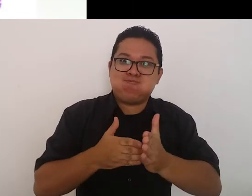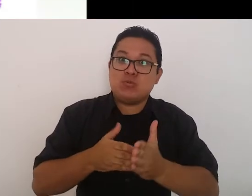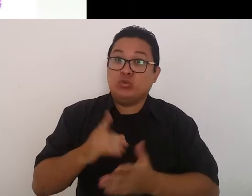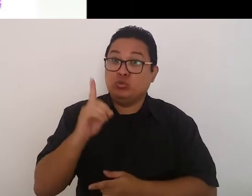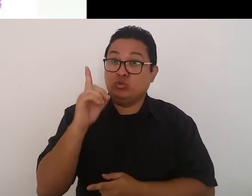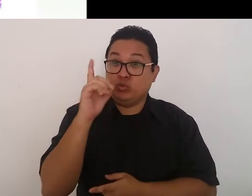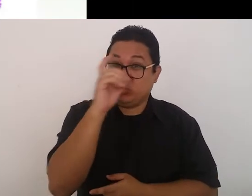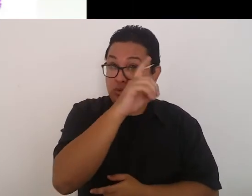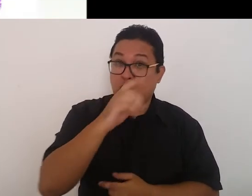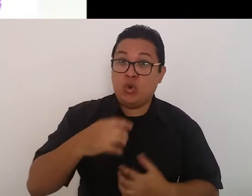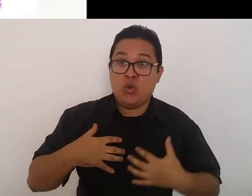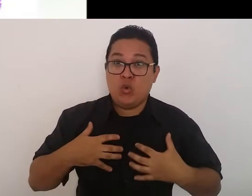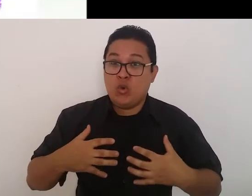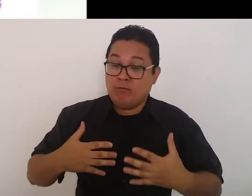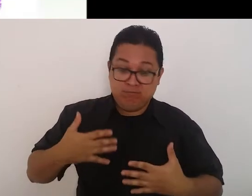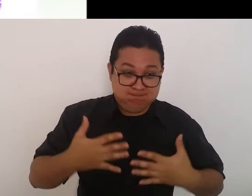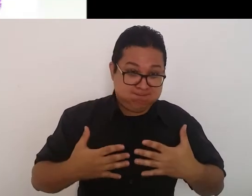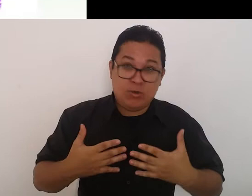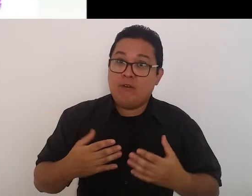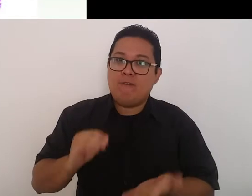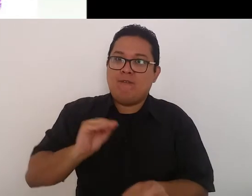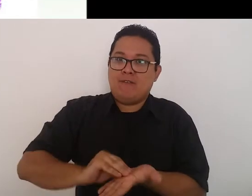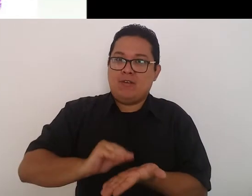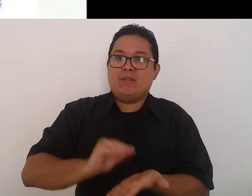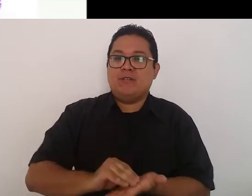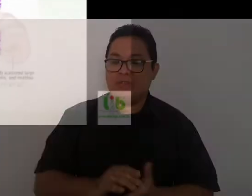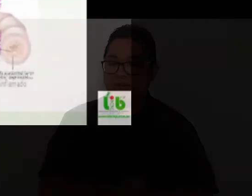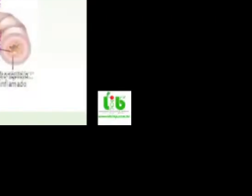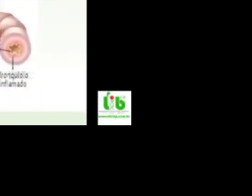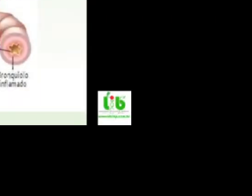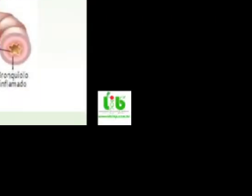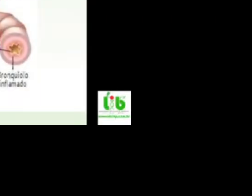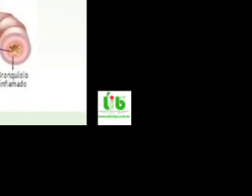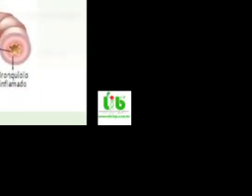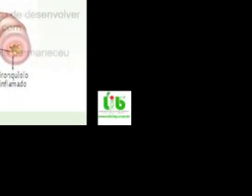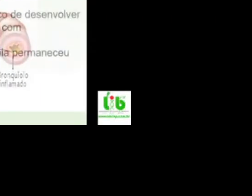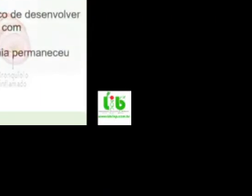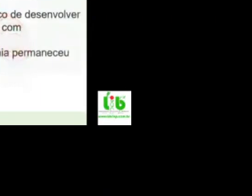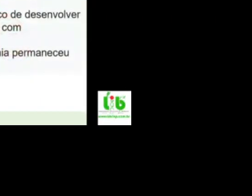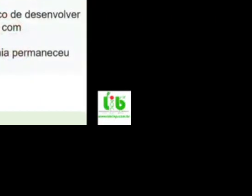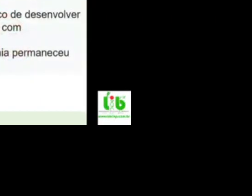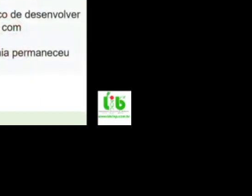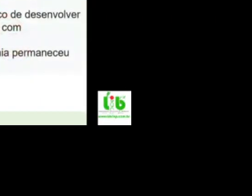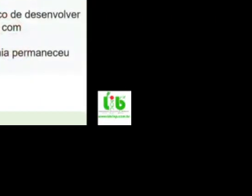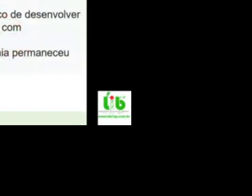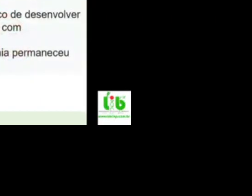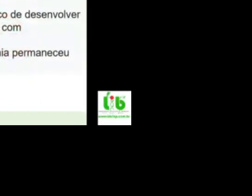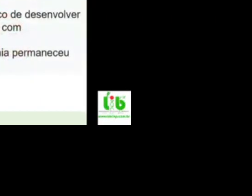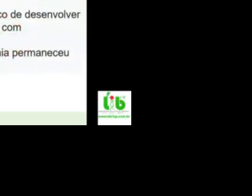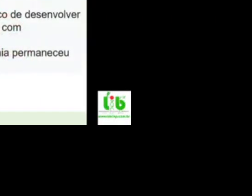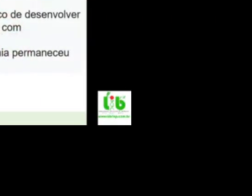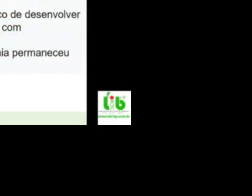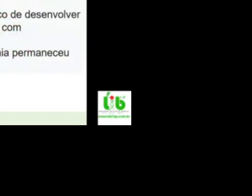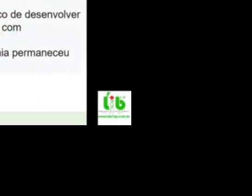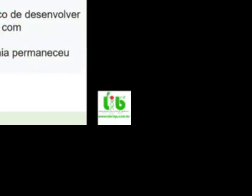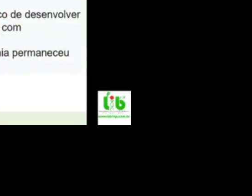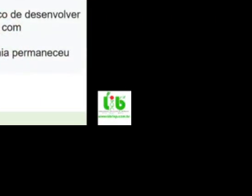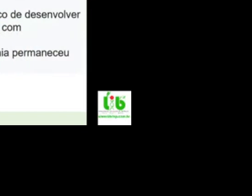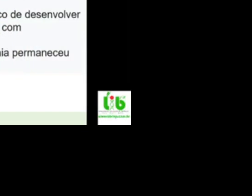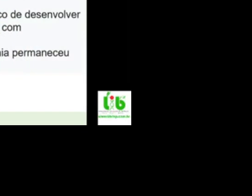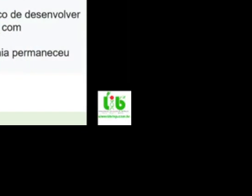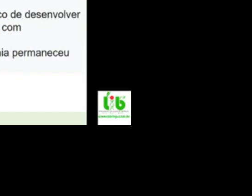que faz? Como é que a gente vai tratar a pessoa, né? Como é que tá sendo